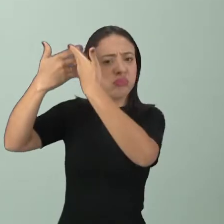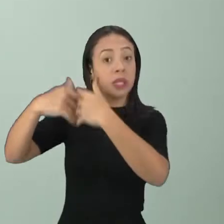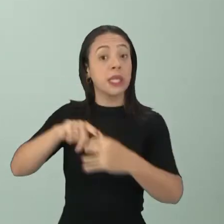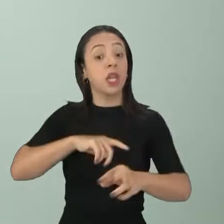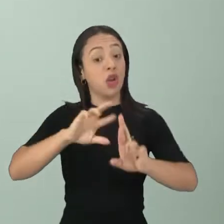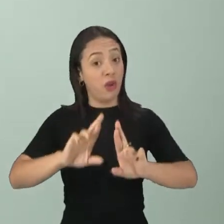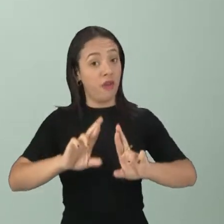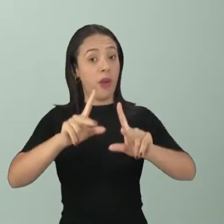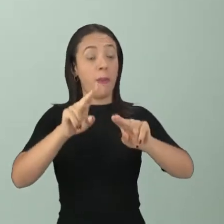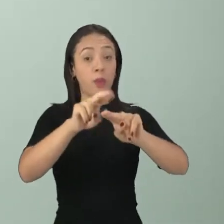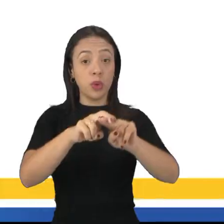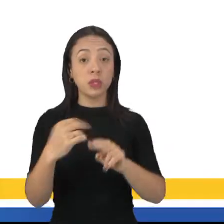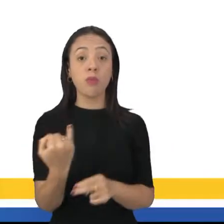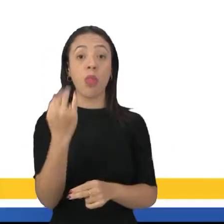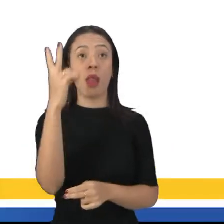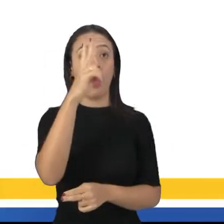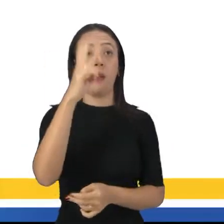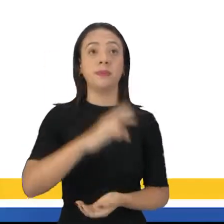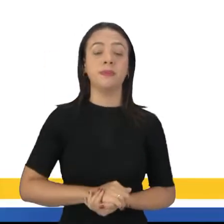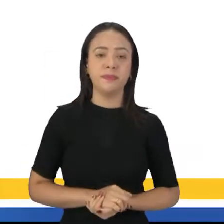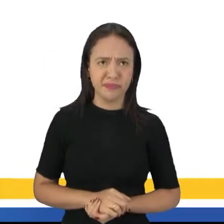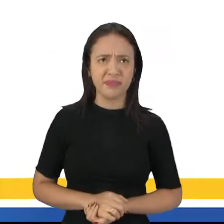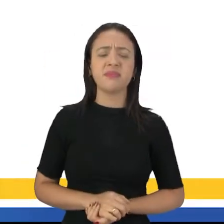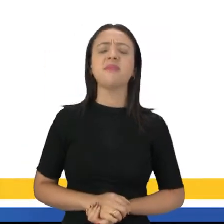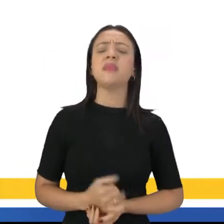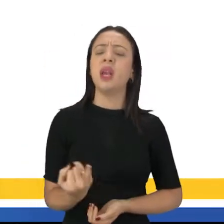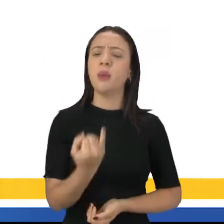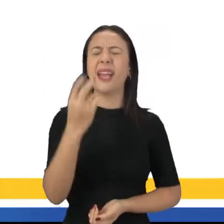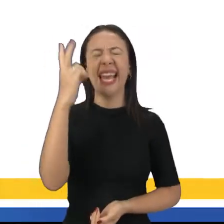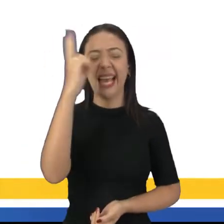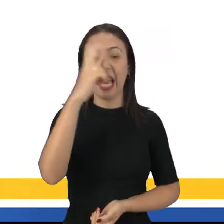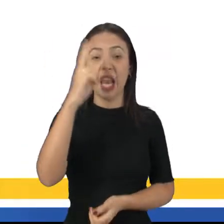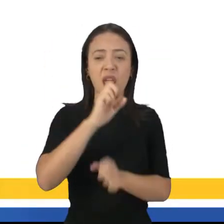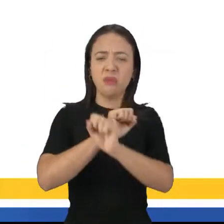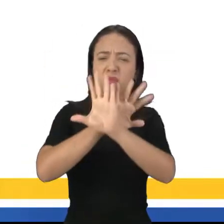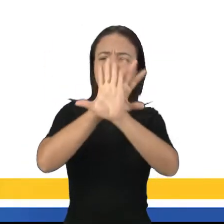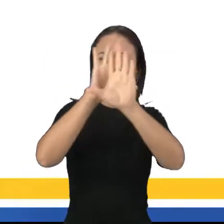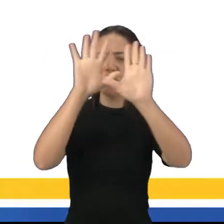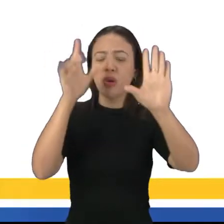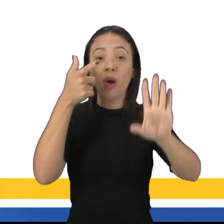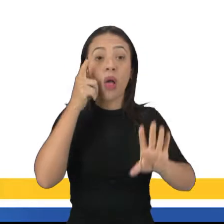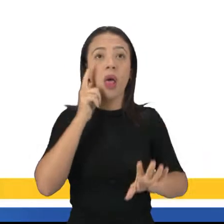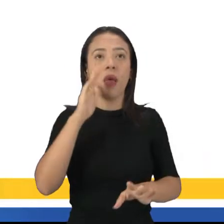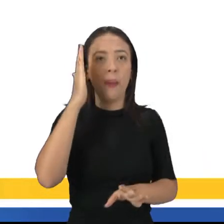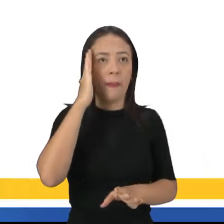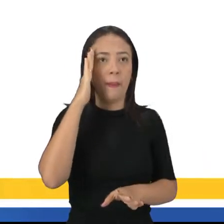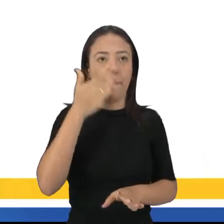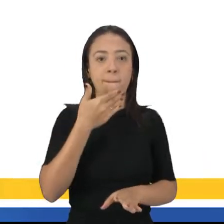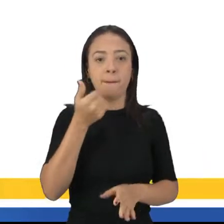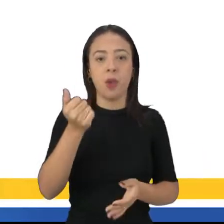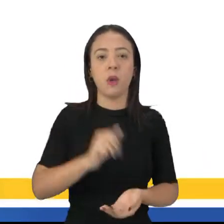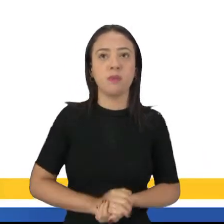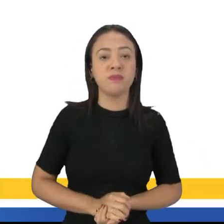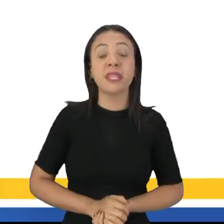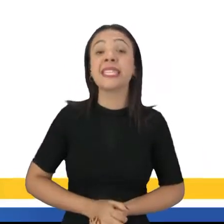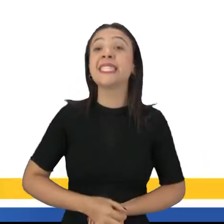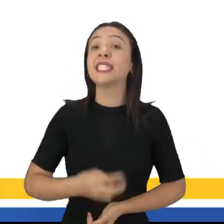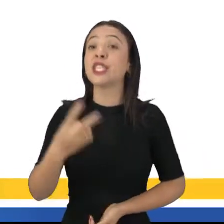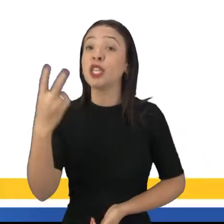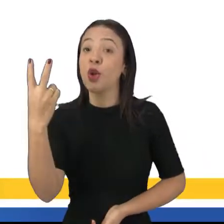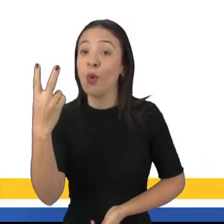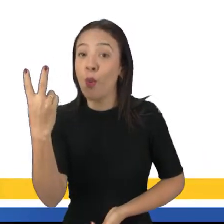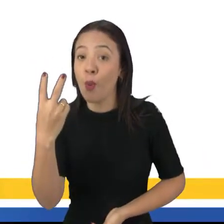é diferente, então não se esqueça. Sempre ler vai ampliar seu repertório. Segunda dica,